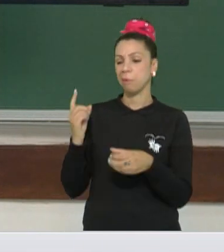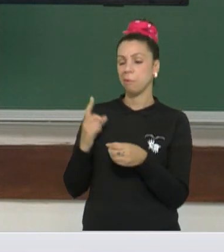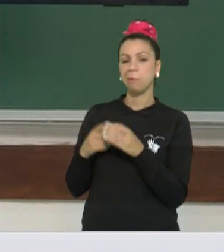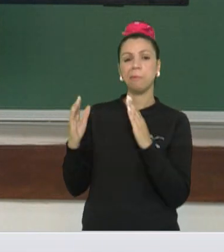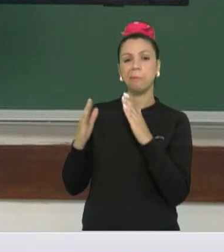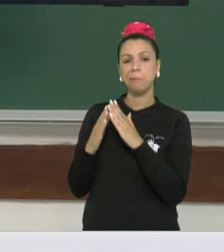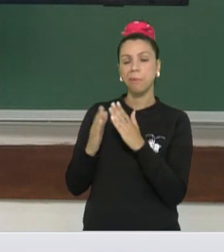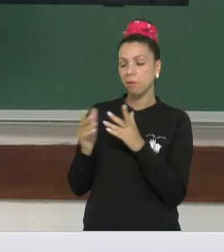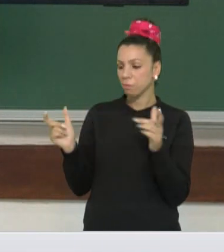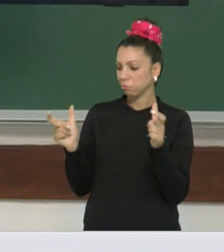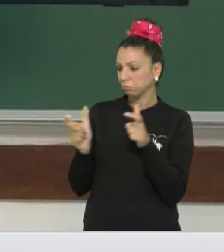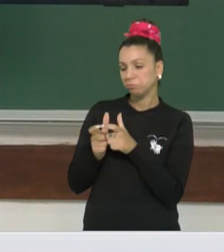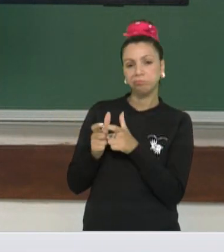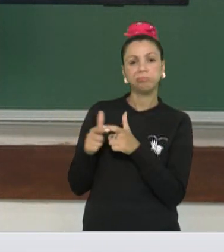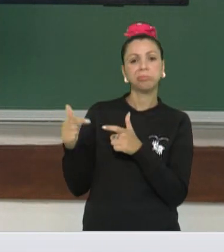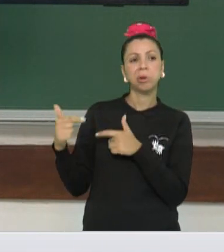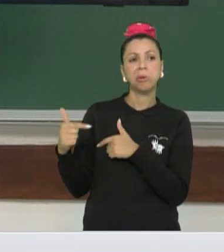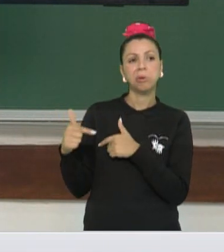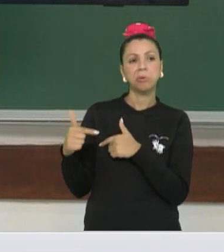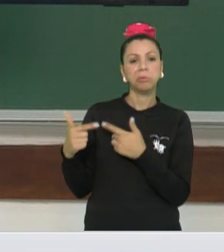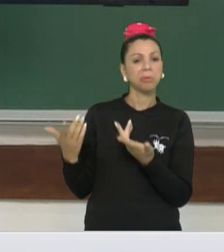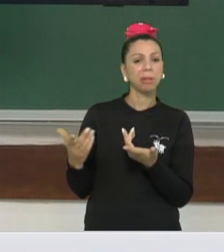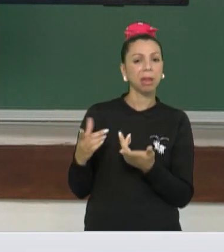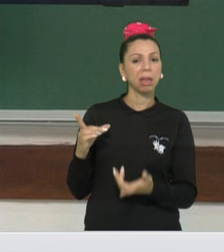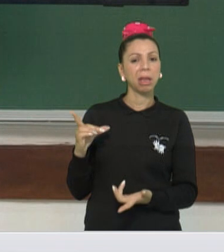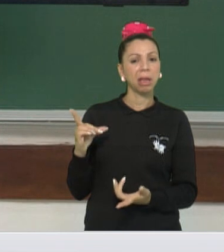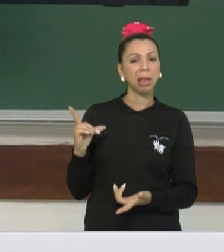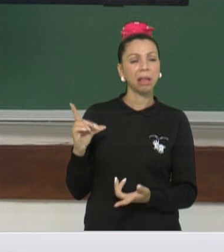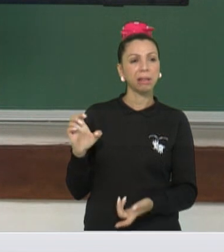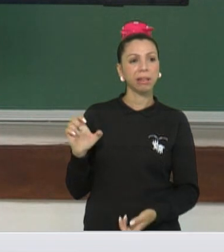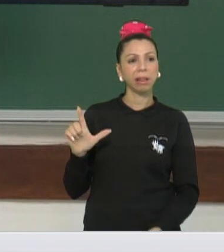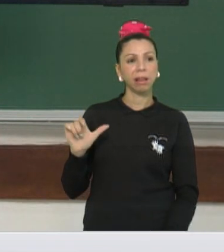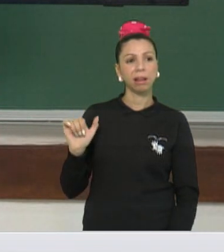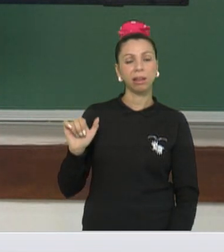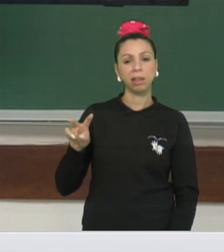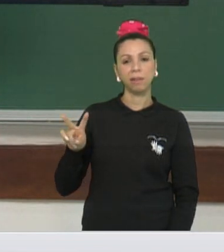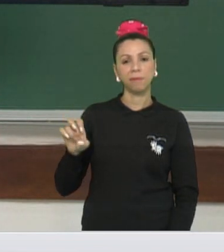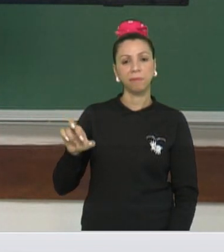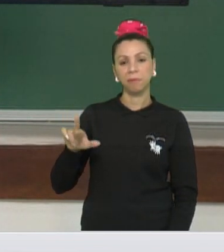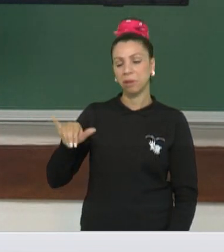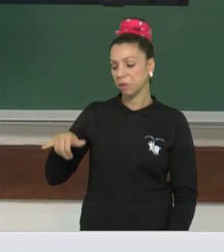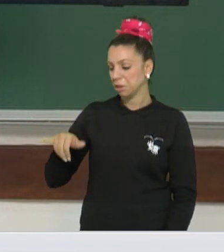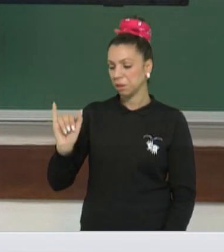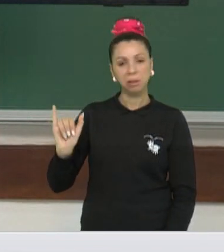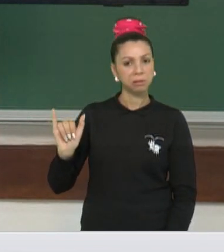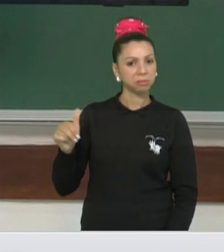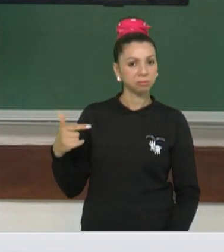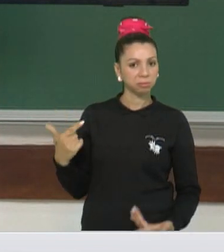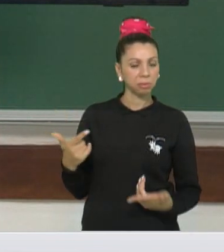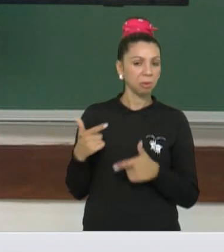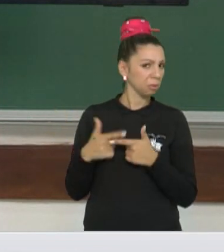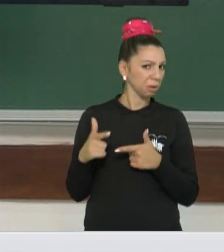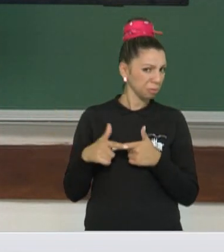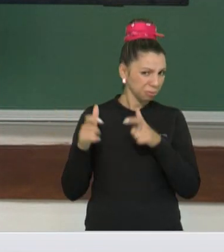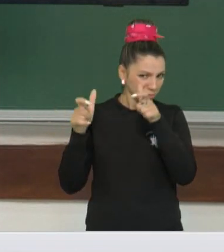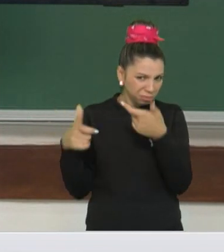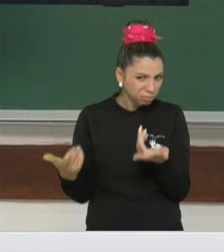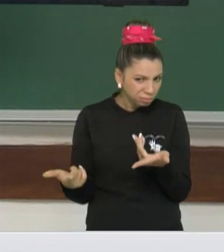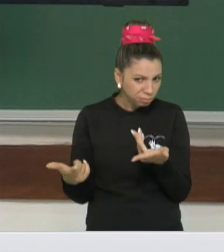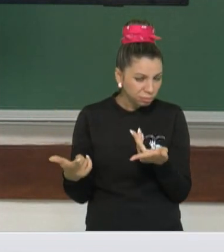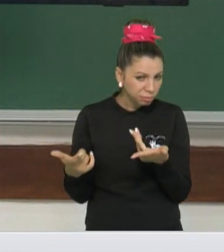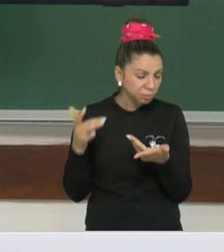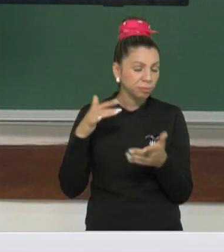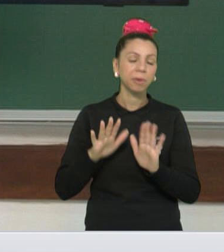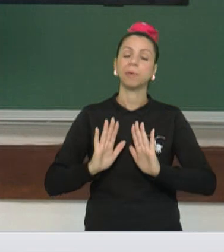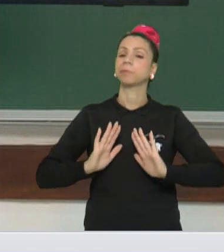lugarzinho pequeno, não tem nada disso, não tem problema, não tem aí na sua localidade,